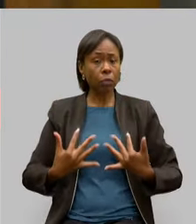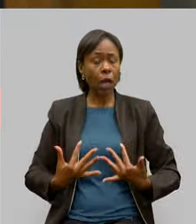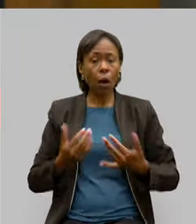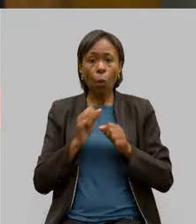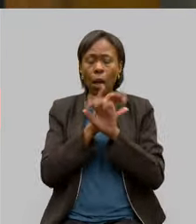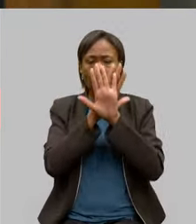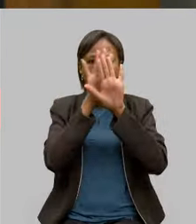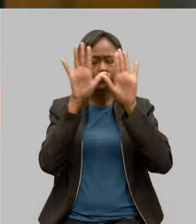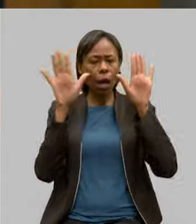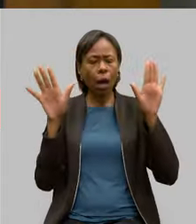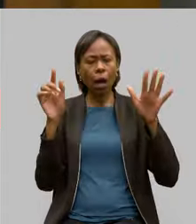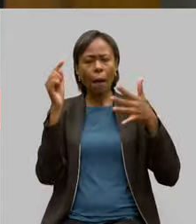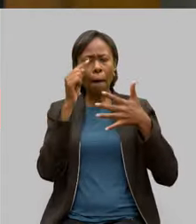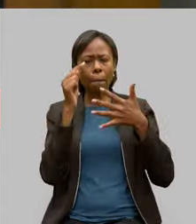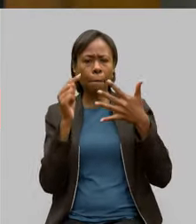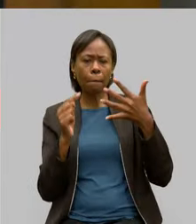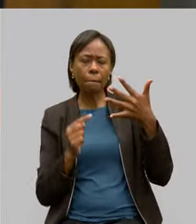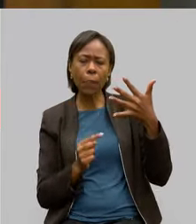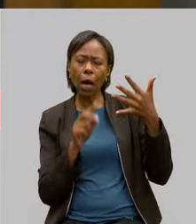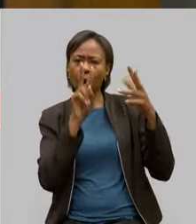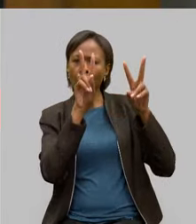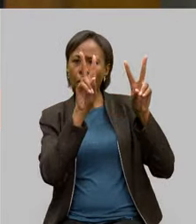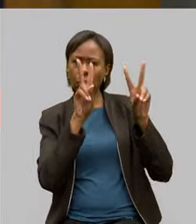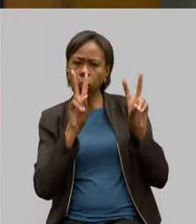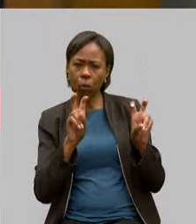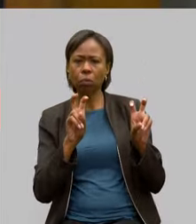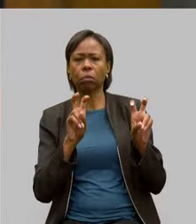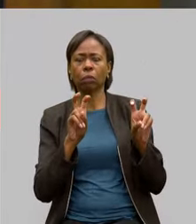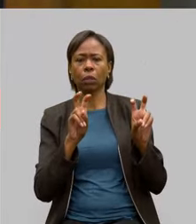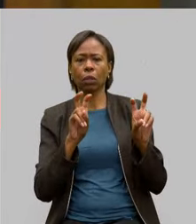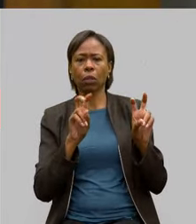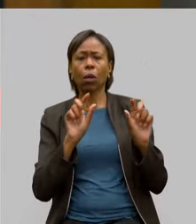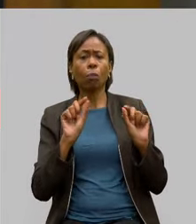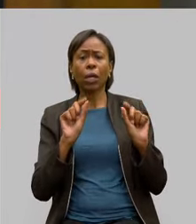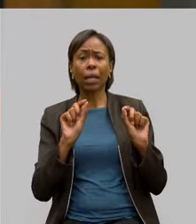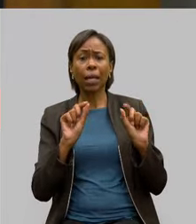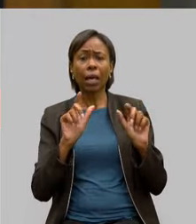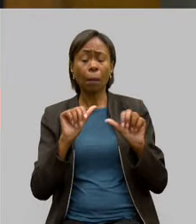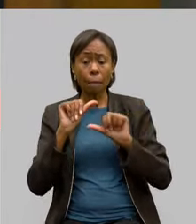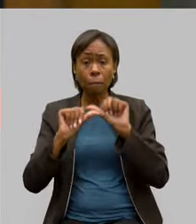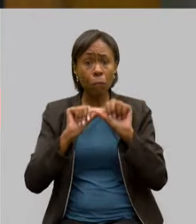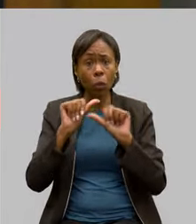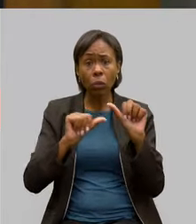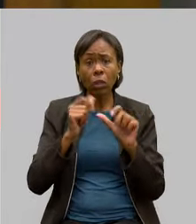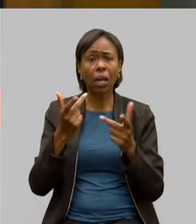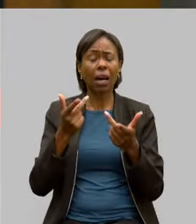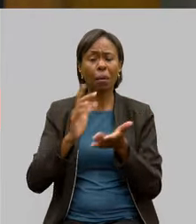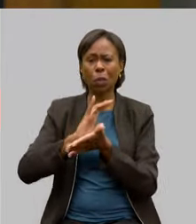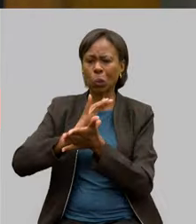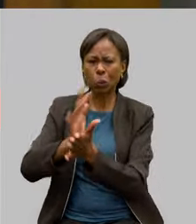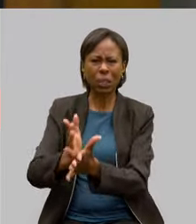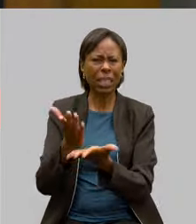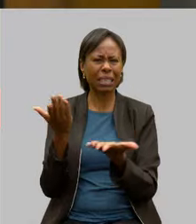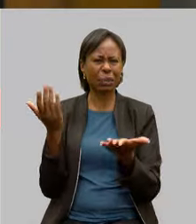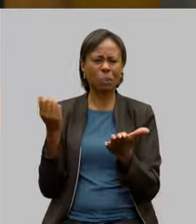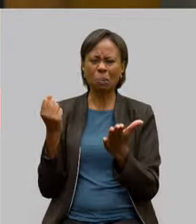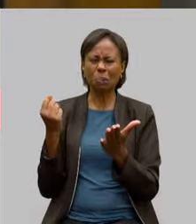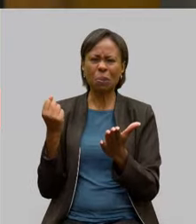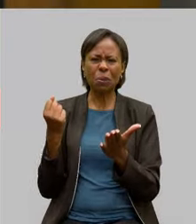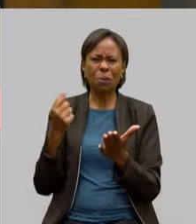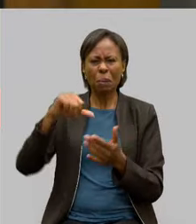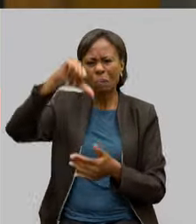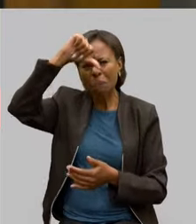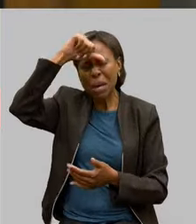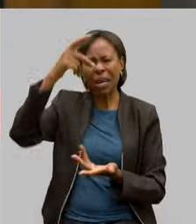elucidação dessa matéria a ponto de quebrar Dogma a ponto de quebrar